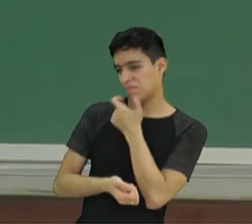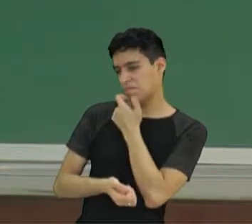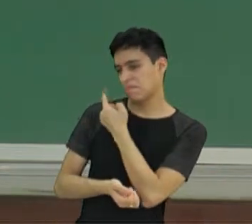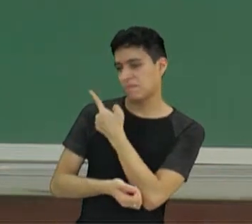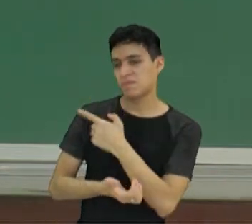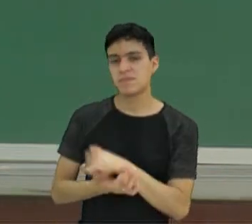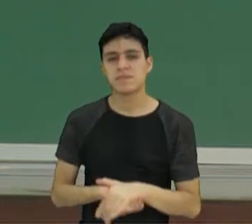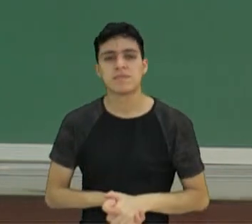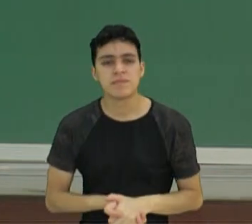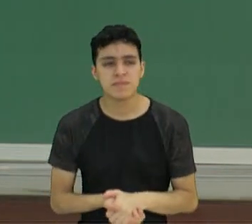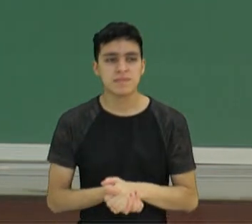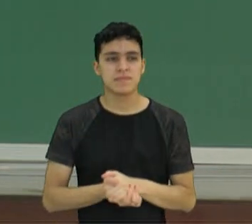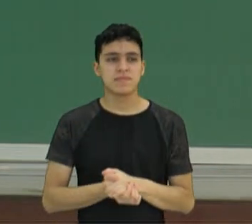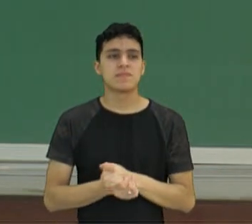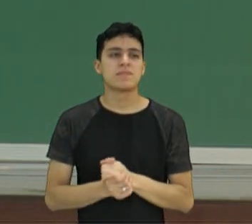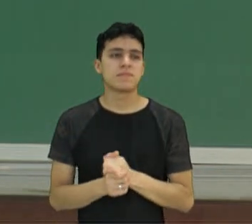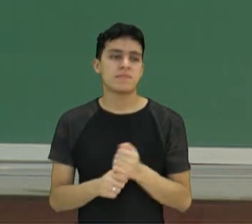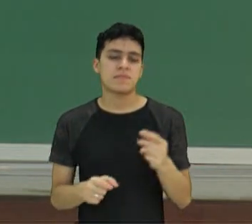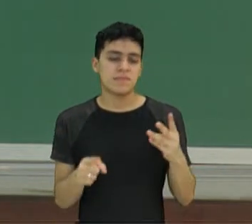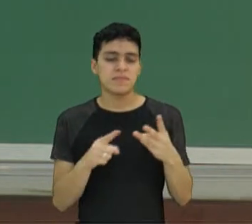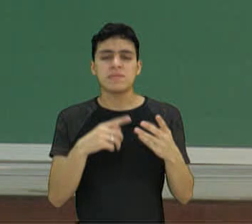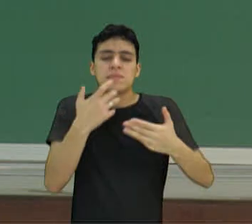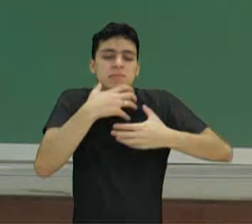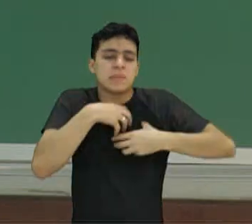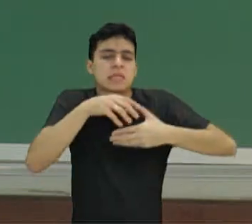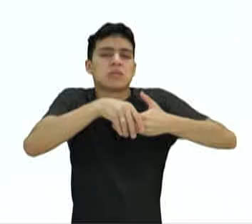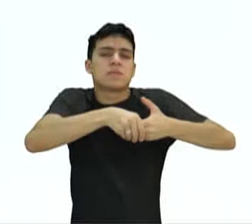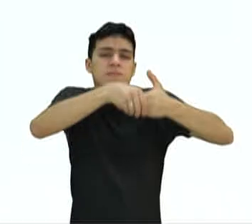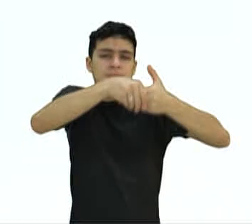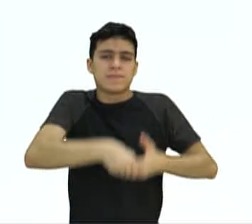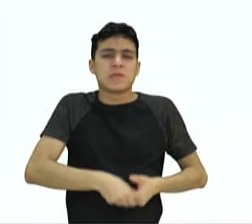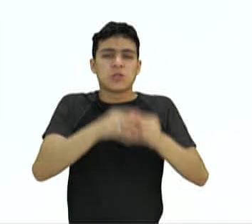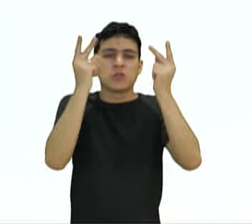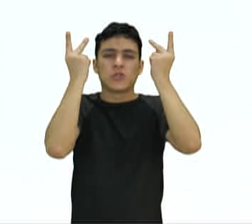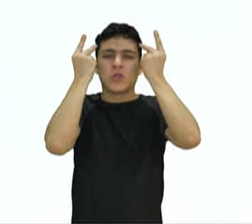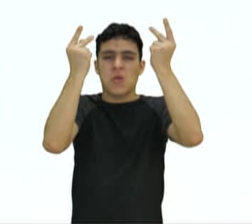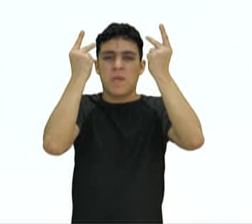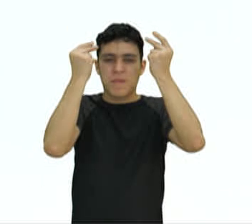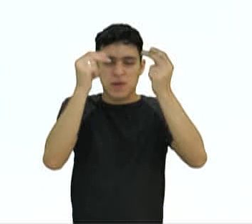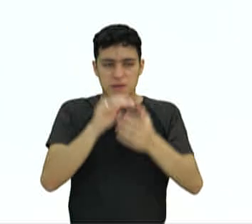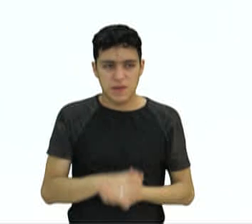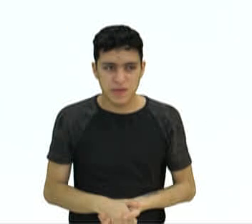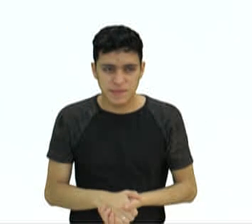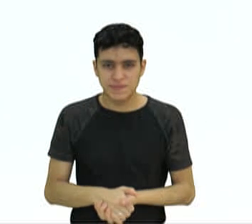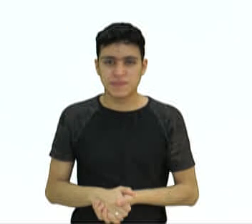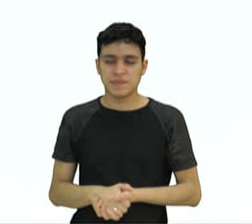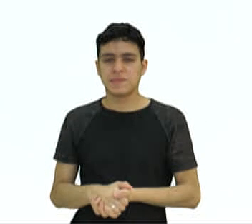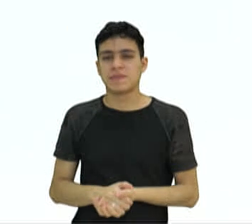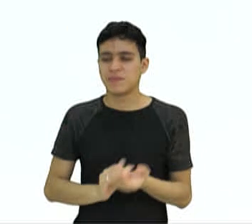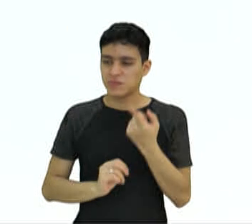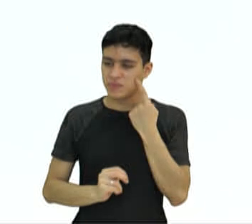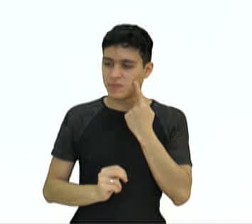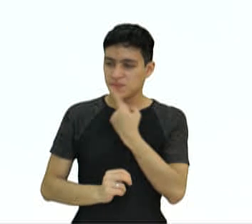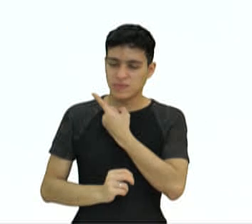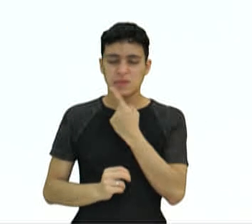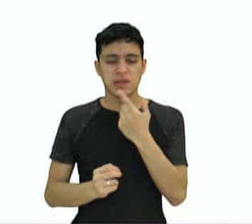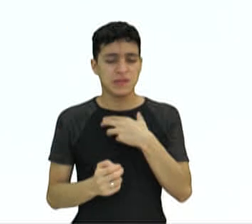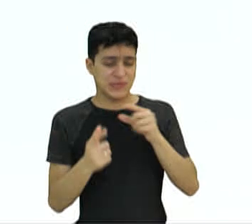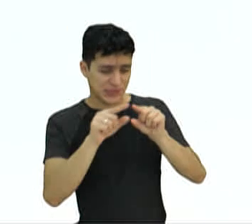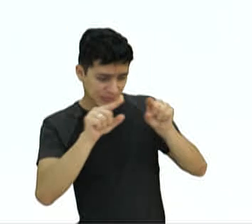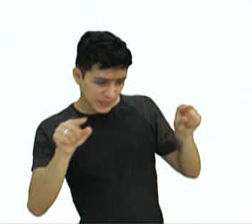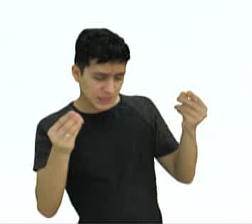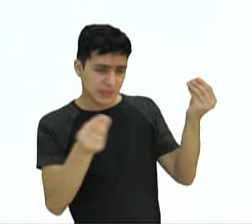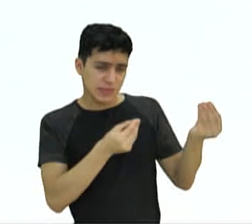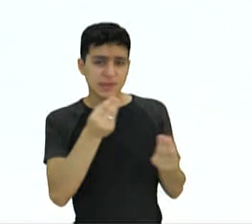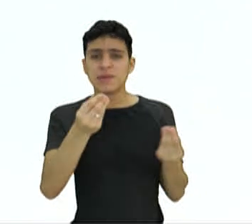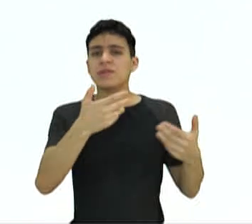bom? Common greetings, os cumprimentos normais, né? How are you? How are you doing? What's up? Essas expressões aqui, como que você